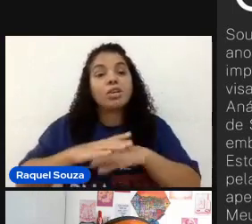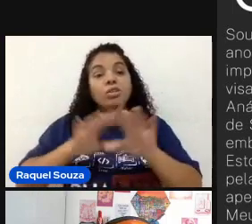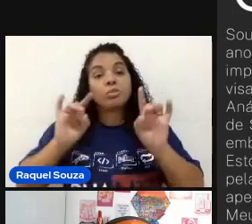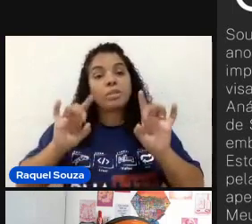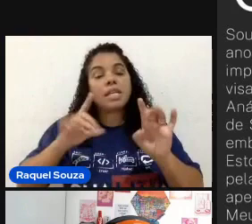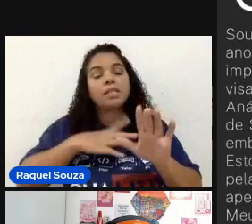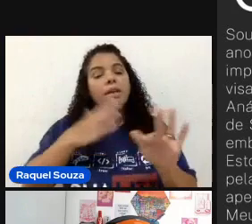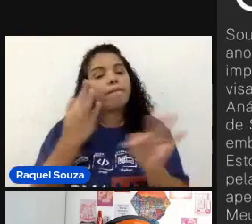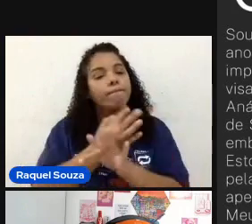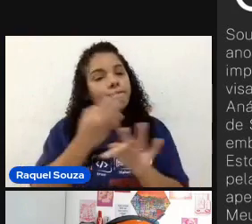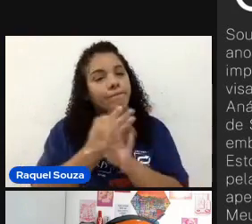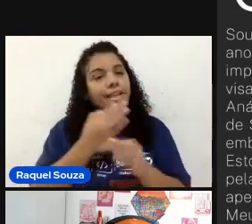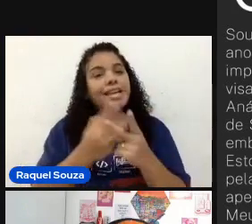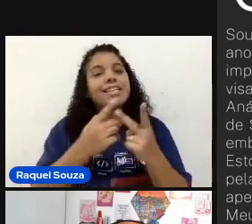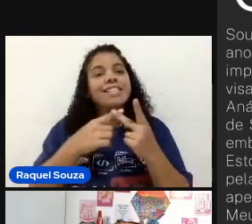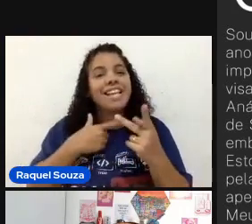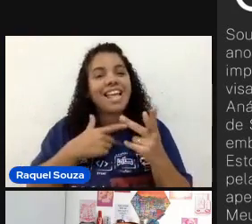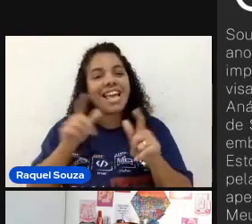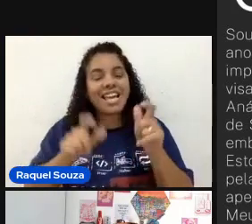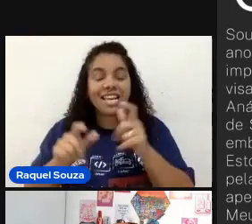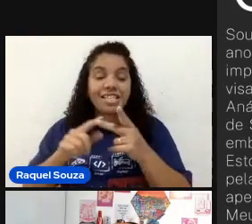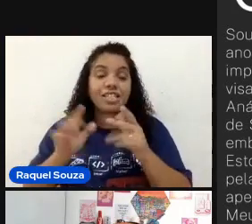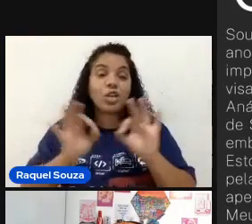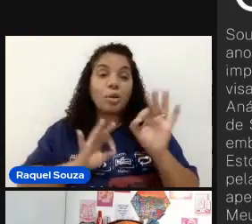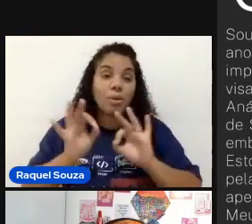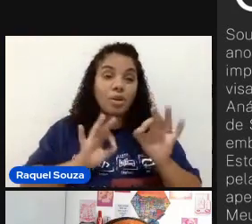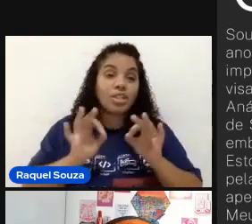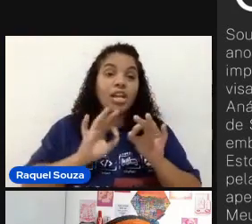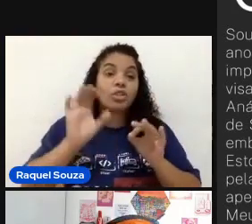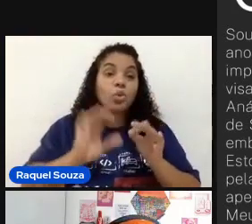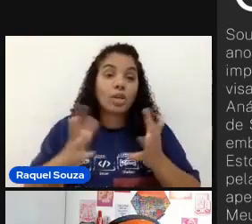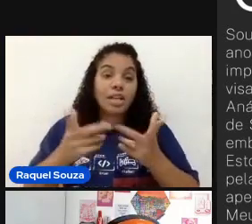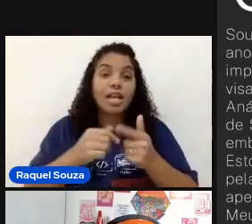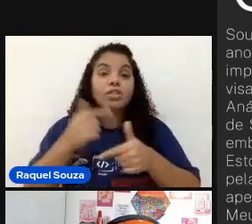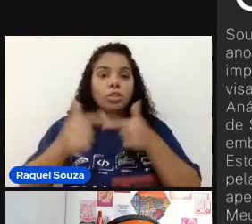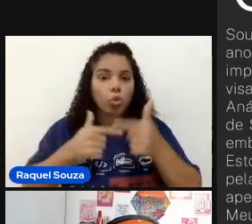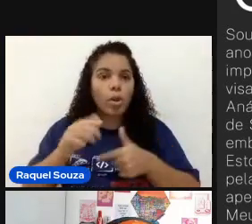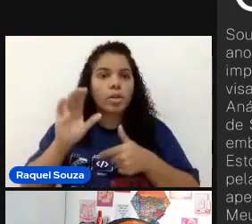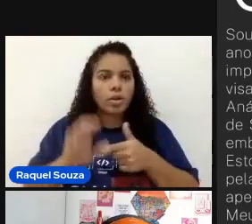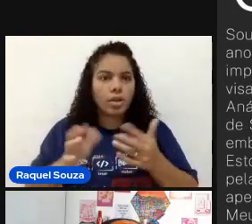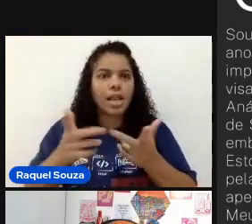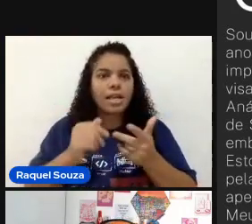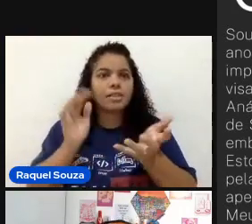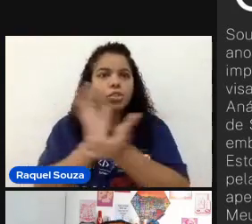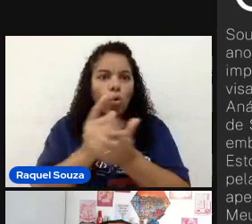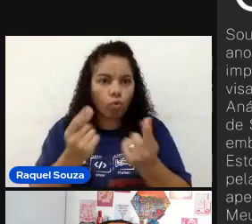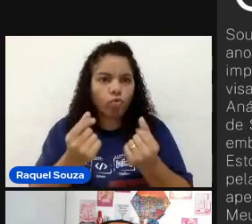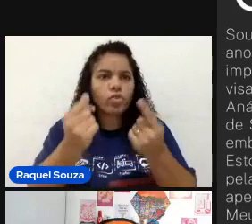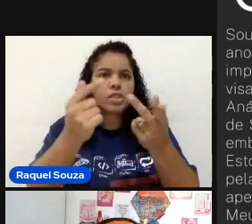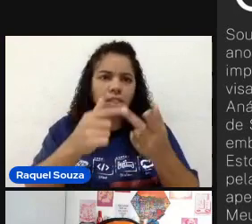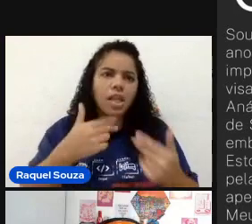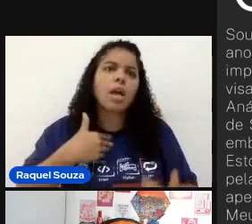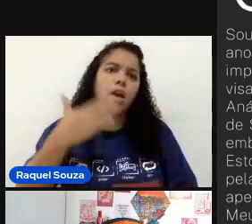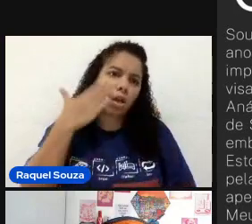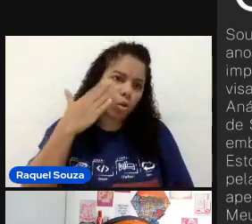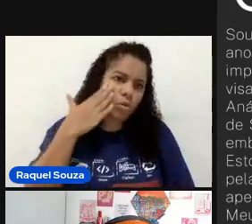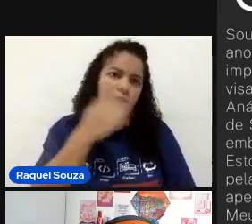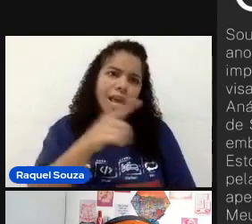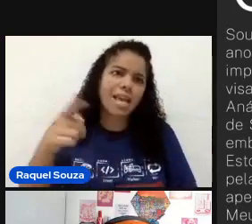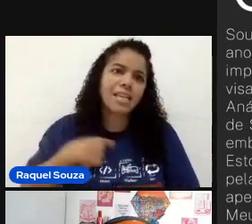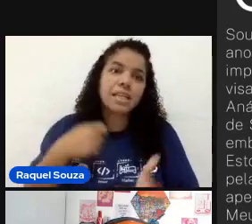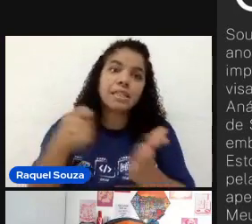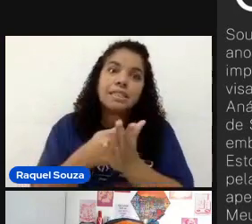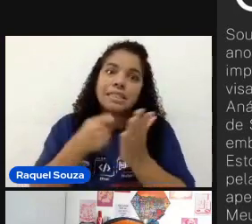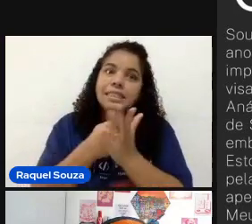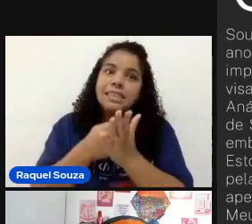em projeto e clientes complexos, então a maioria das vezes atuei com clientes do setor financeiro, então isso exige